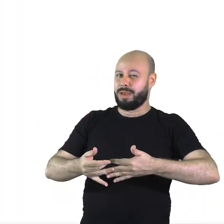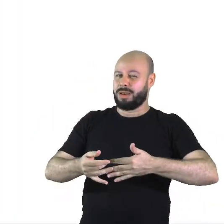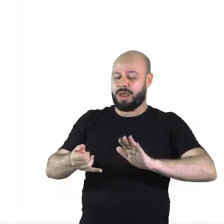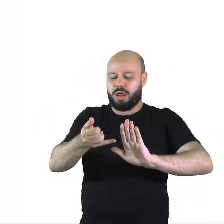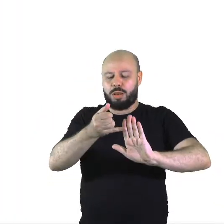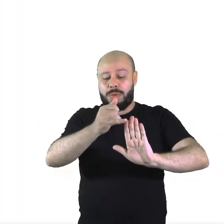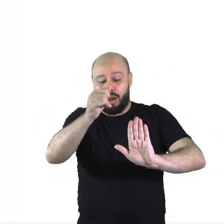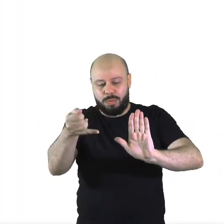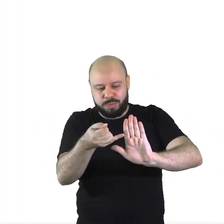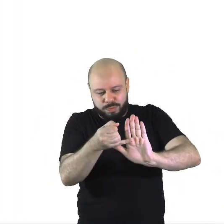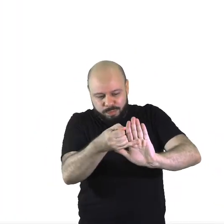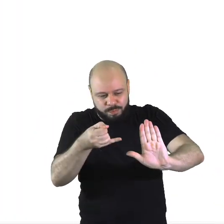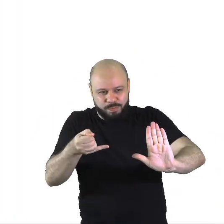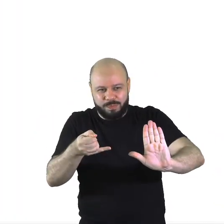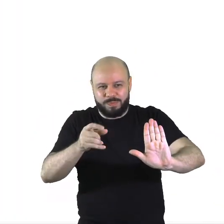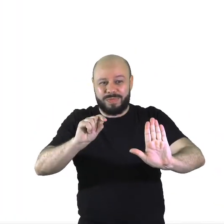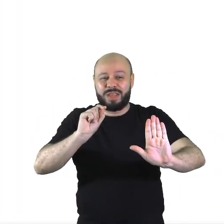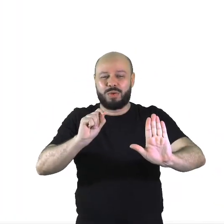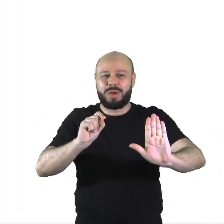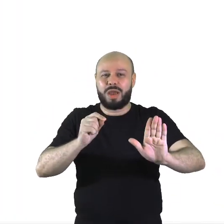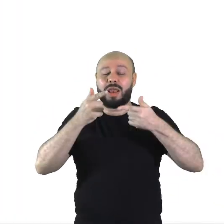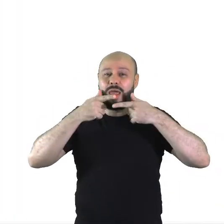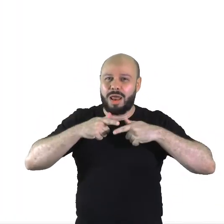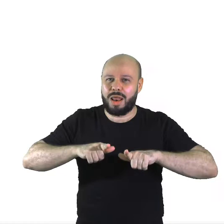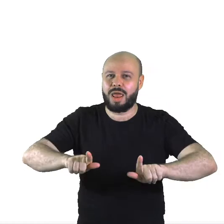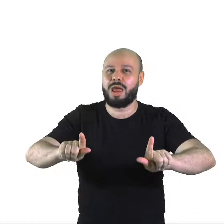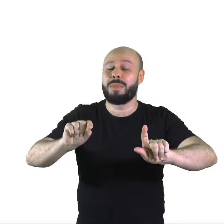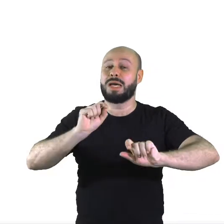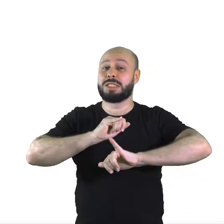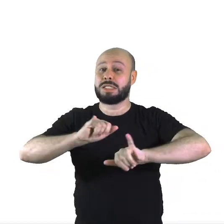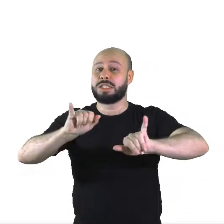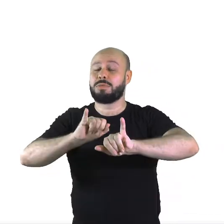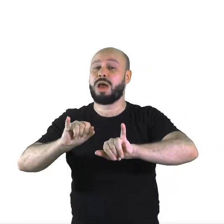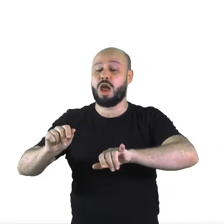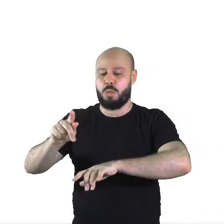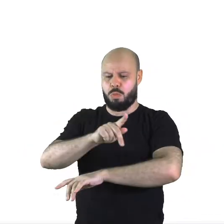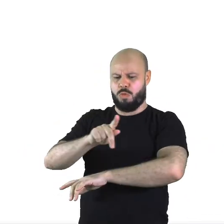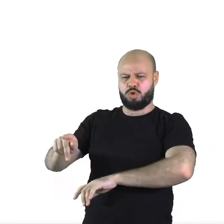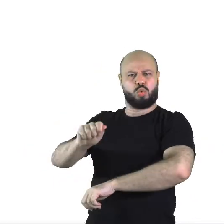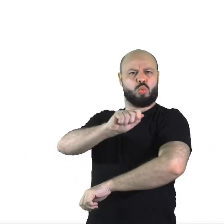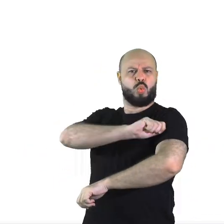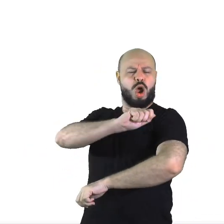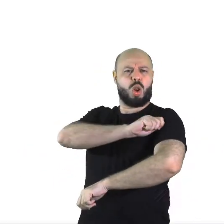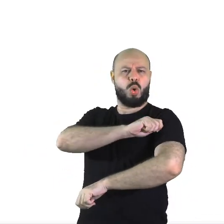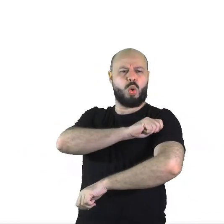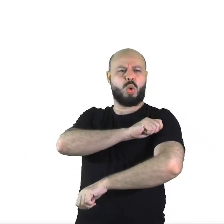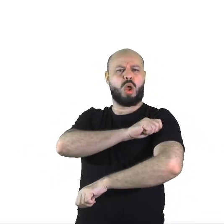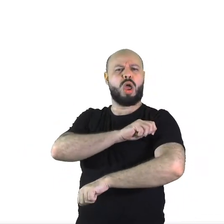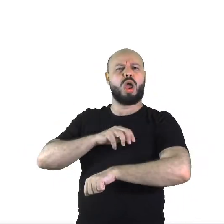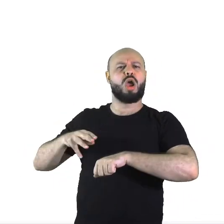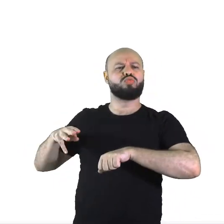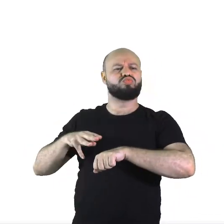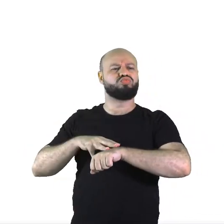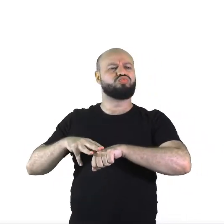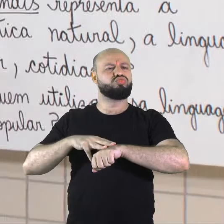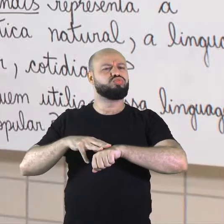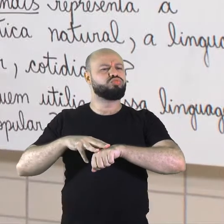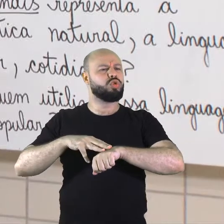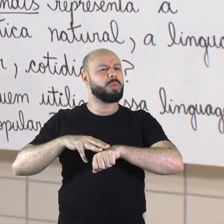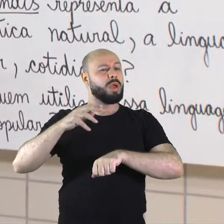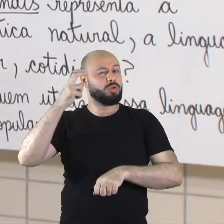verso, ele fala, ó, diz a gramática do professor e do aluno e do mulato sabido.